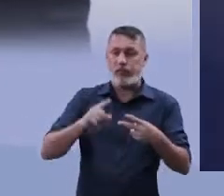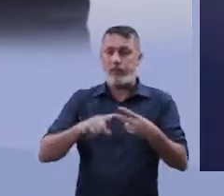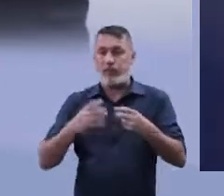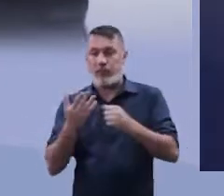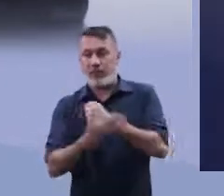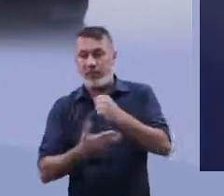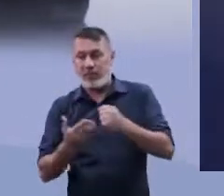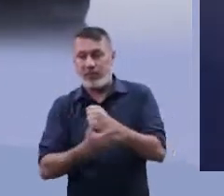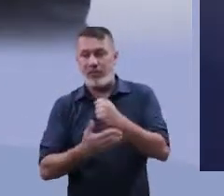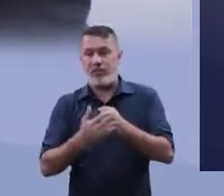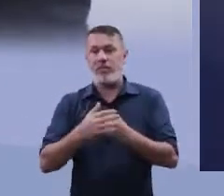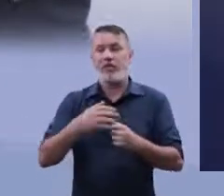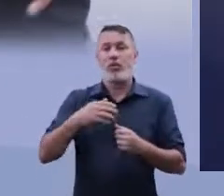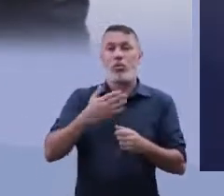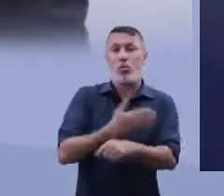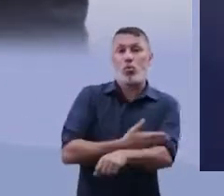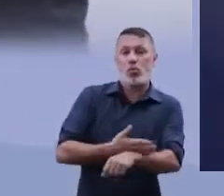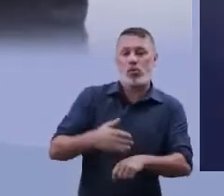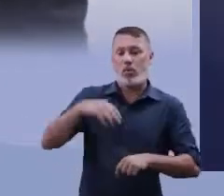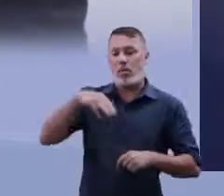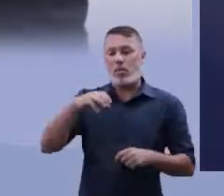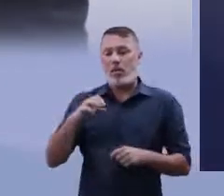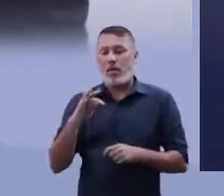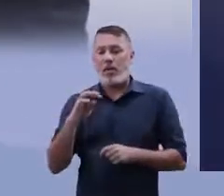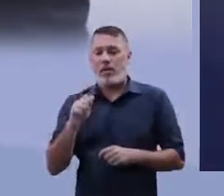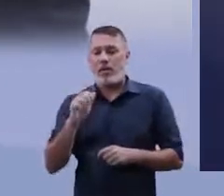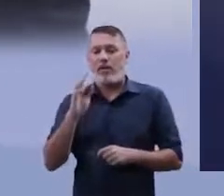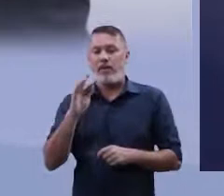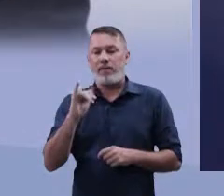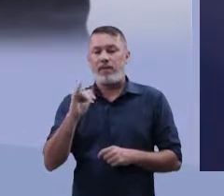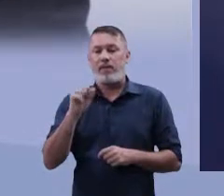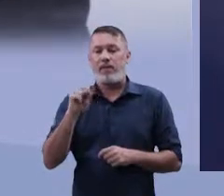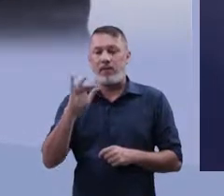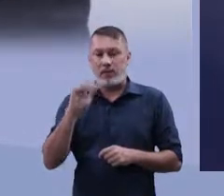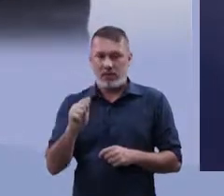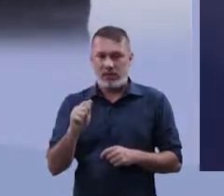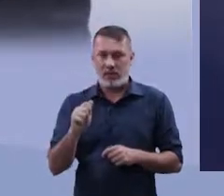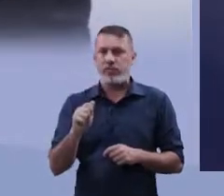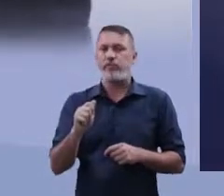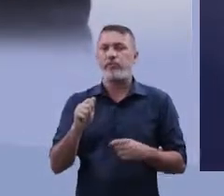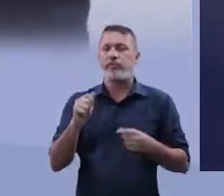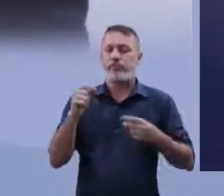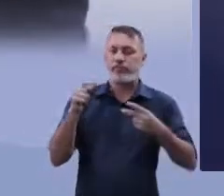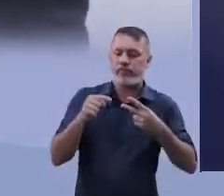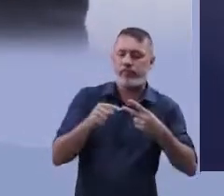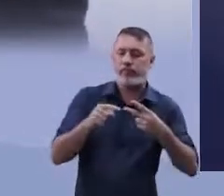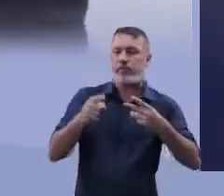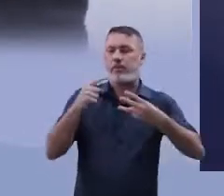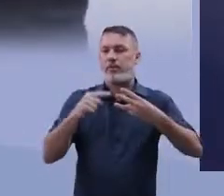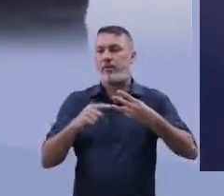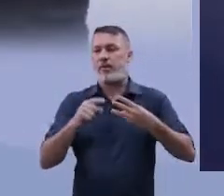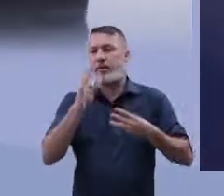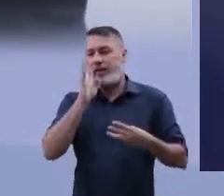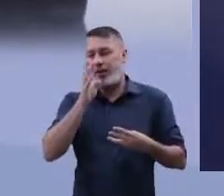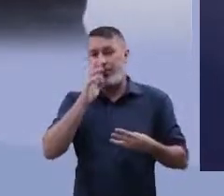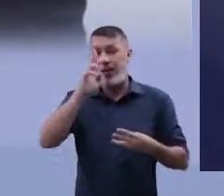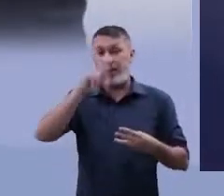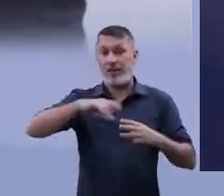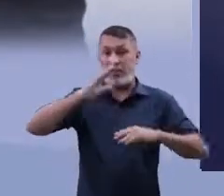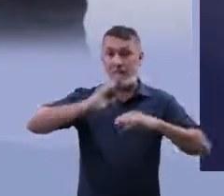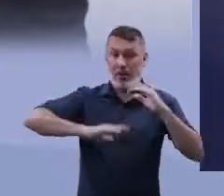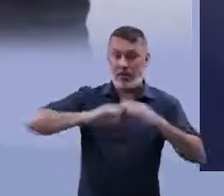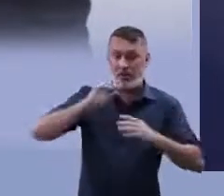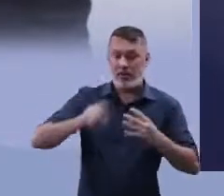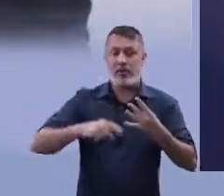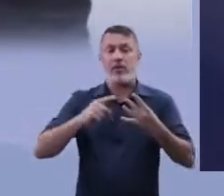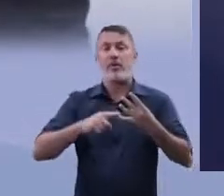que ele lança algumas ideias, depois trabalha essas ideias de maneira mais acentuada na Crítica da Razão Prática, e a